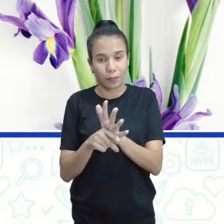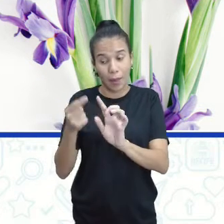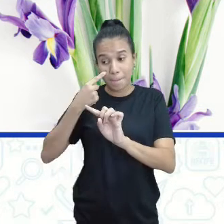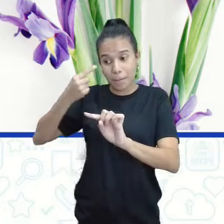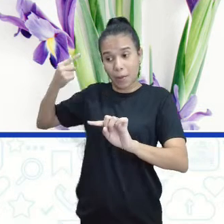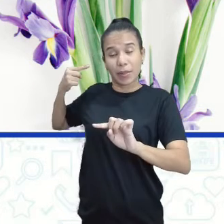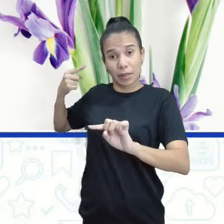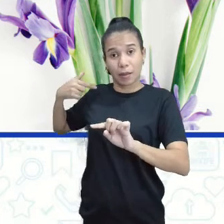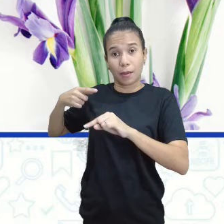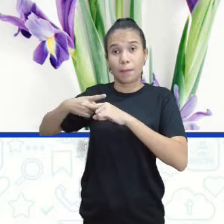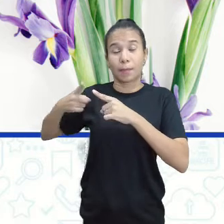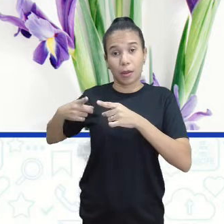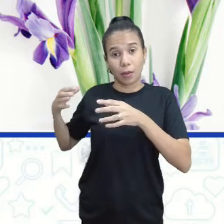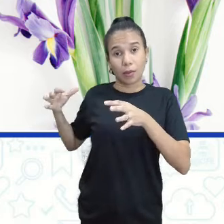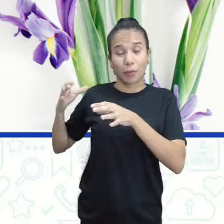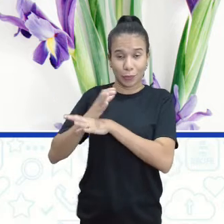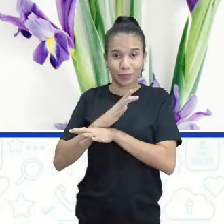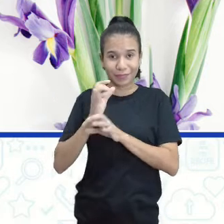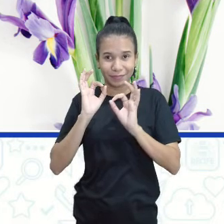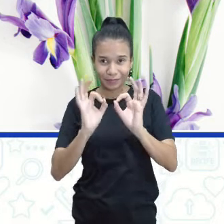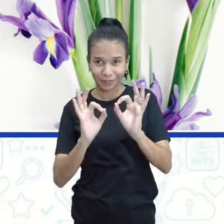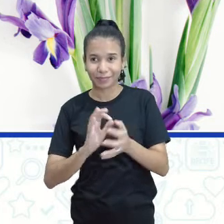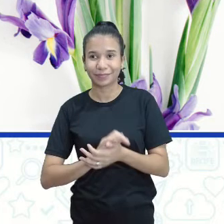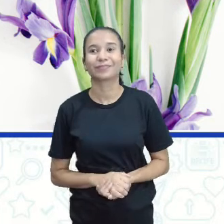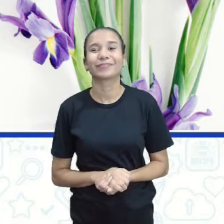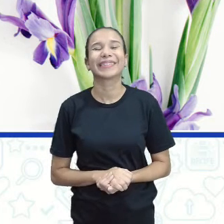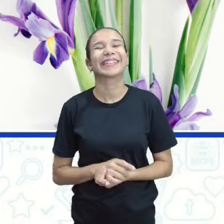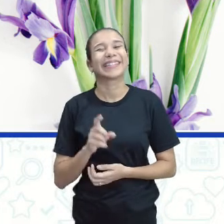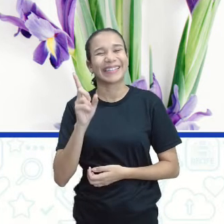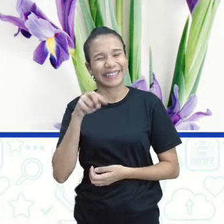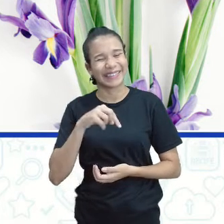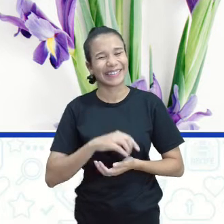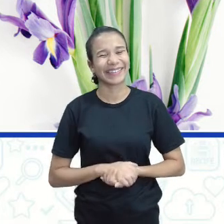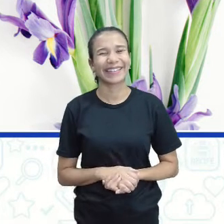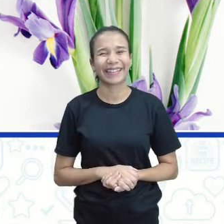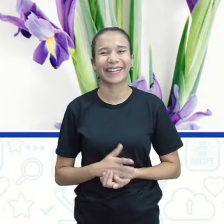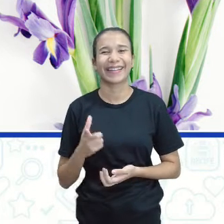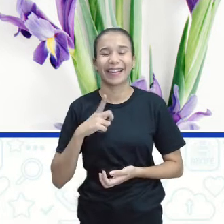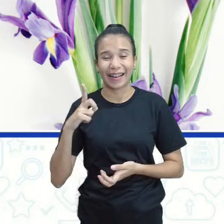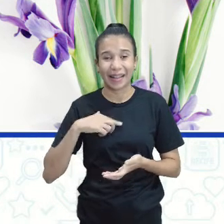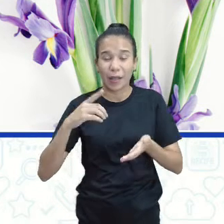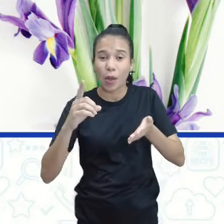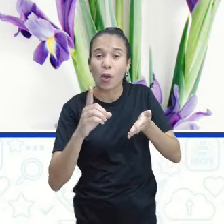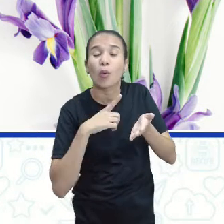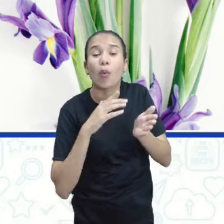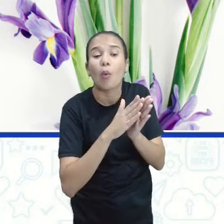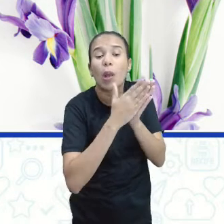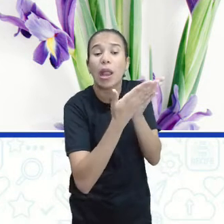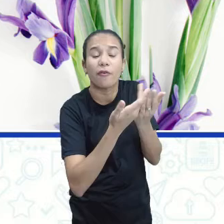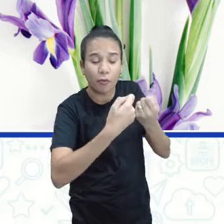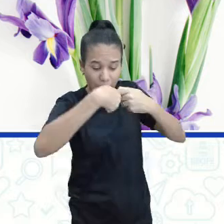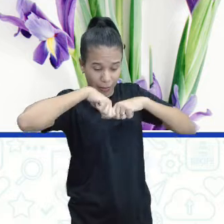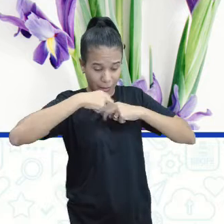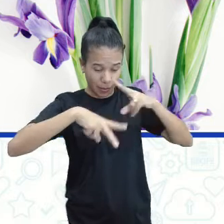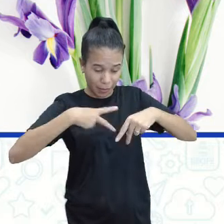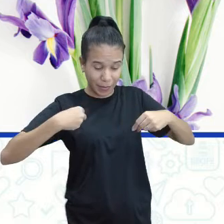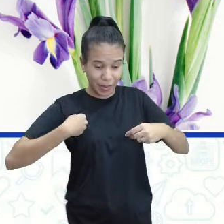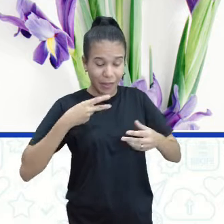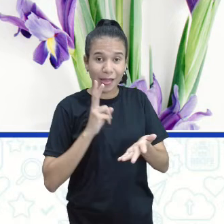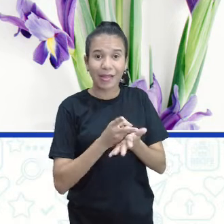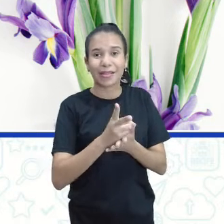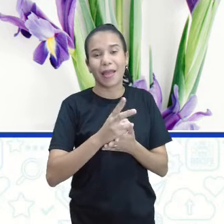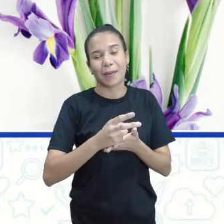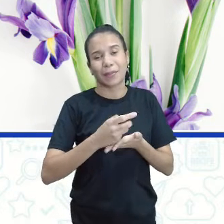passada, posterior, enfim. Eita, é isso. Com um diário para mim. Assim comecei a escrever todas as